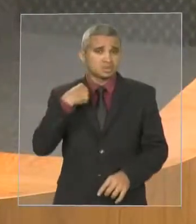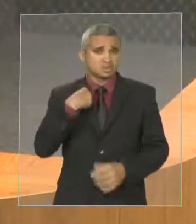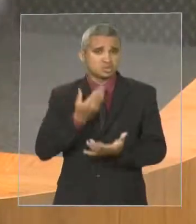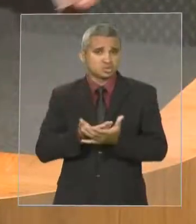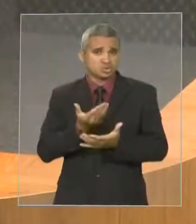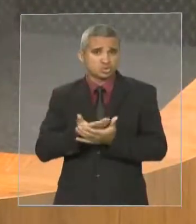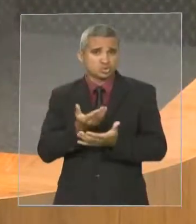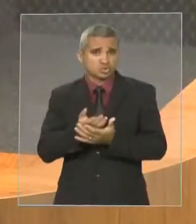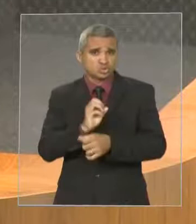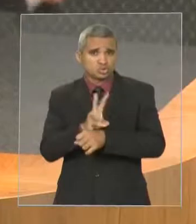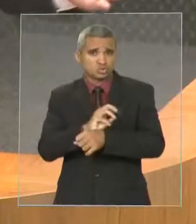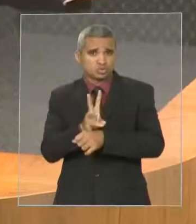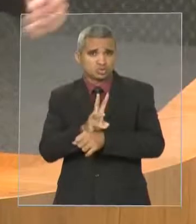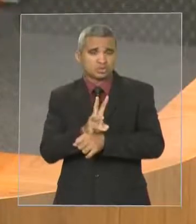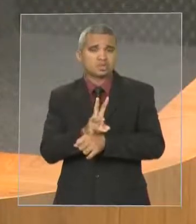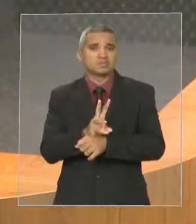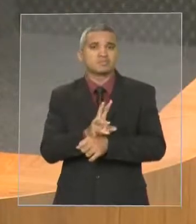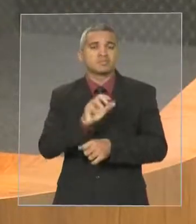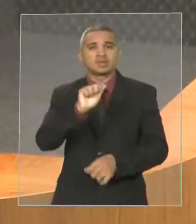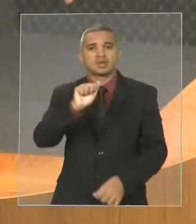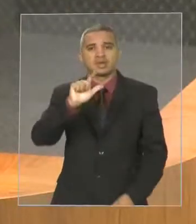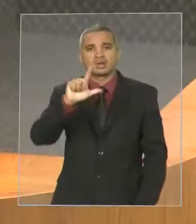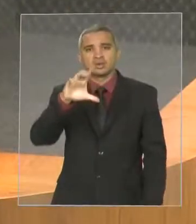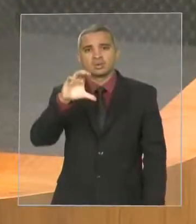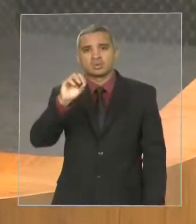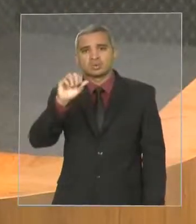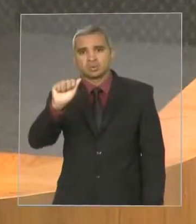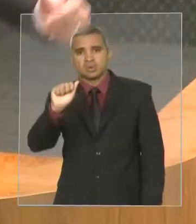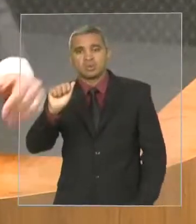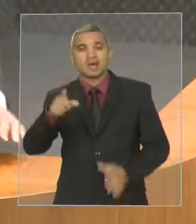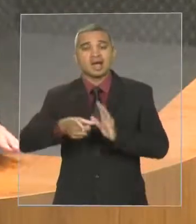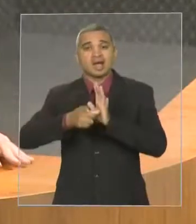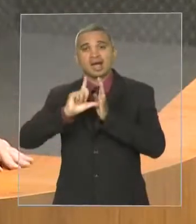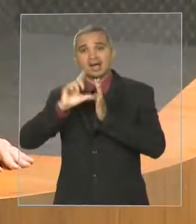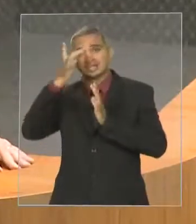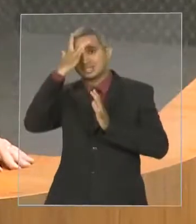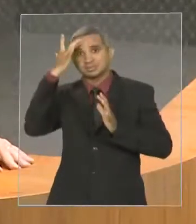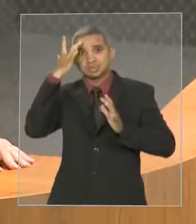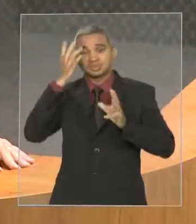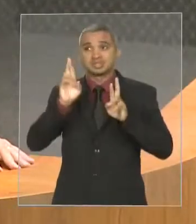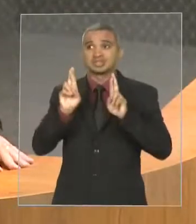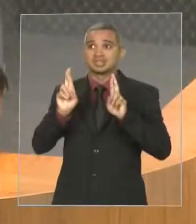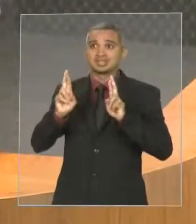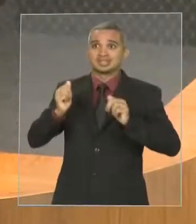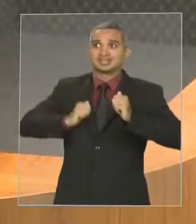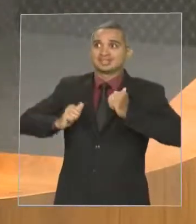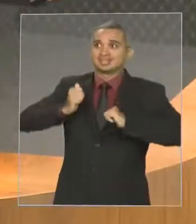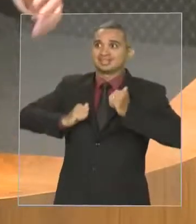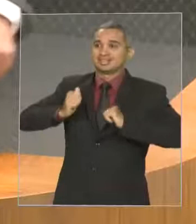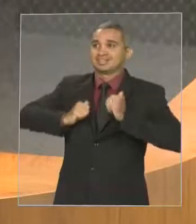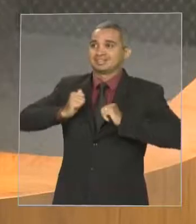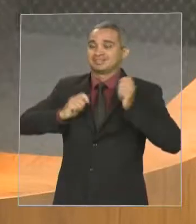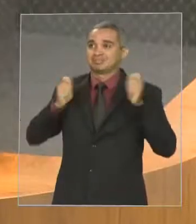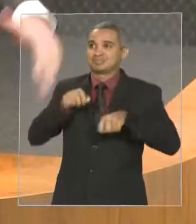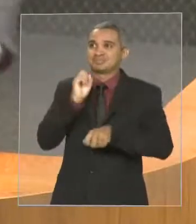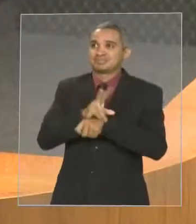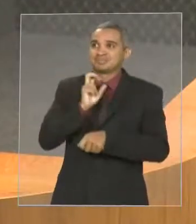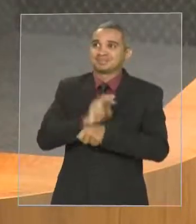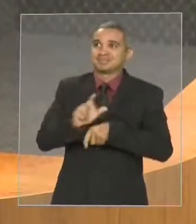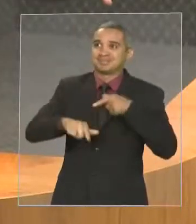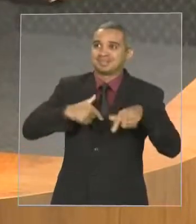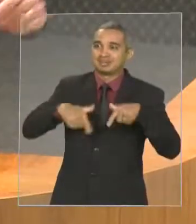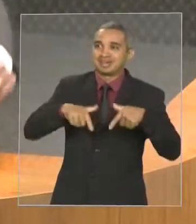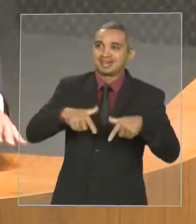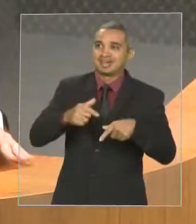para resolver o problema econômico do nosso Estado. Era uma expectativa, era uma esperança para o povo maranhão de geração de mais emprego, mais renda,